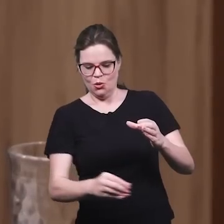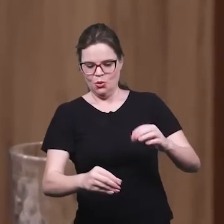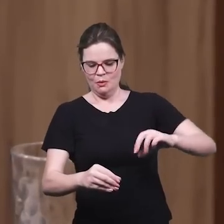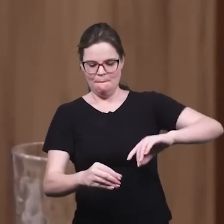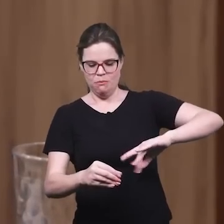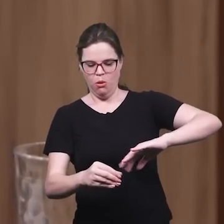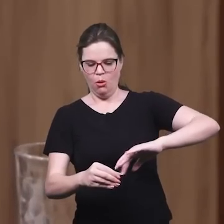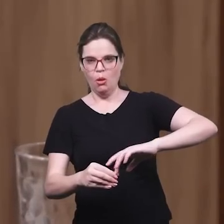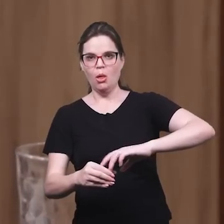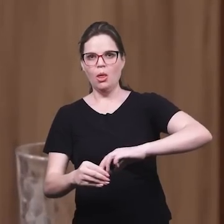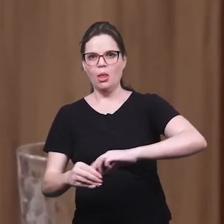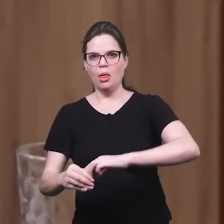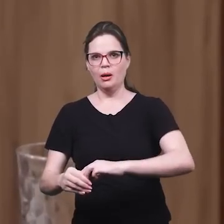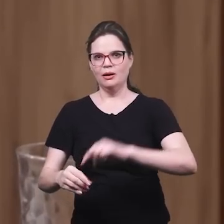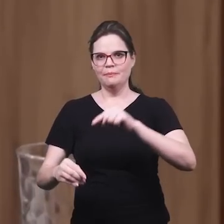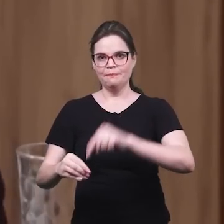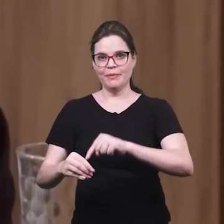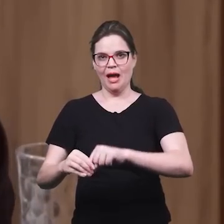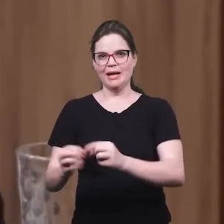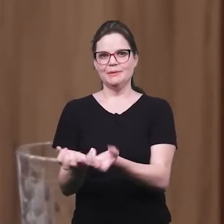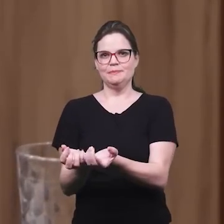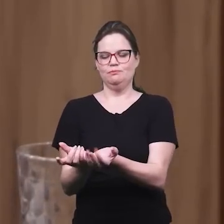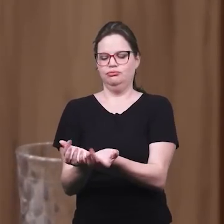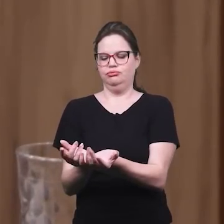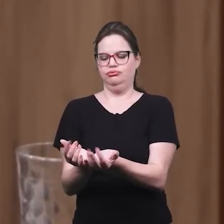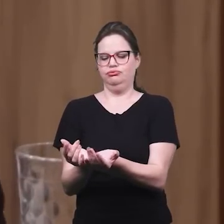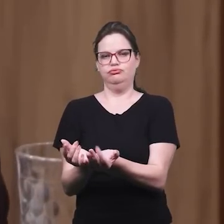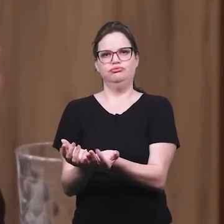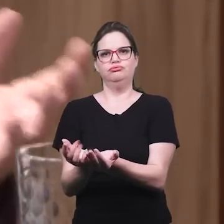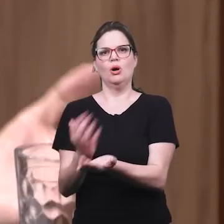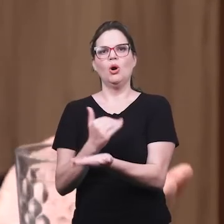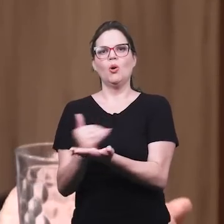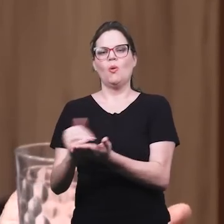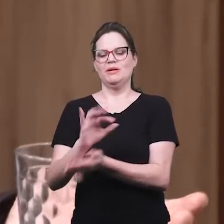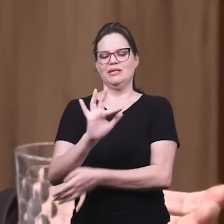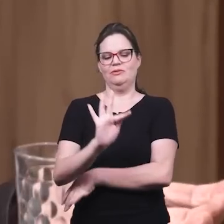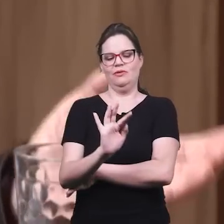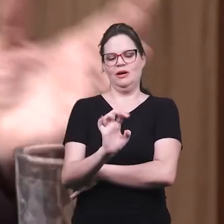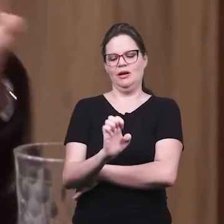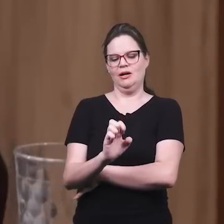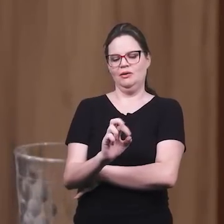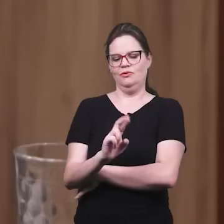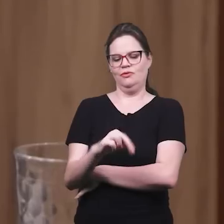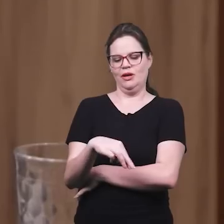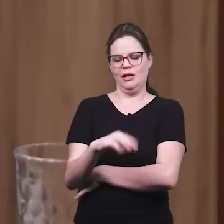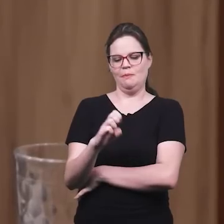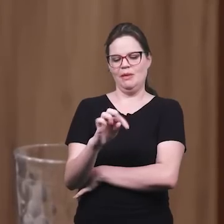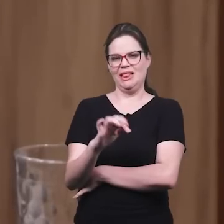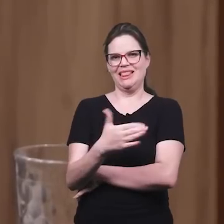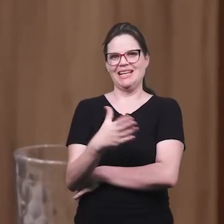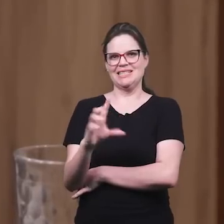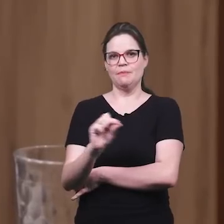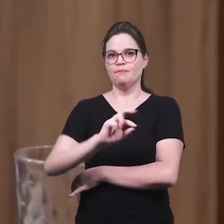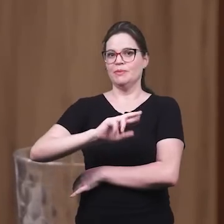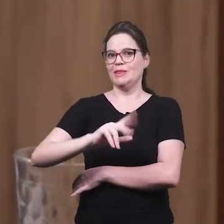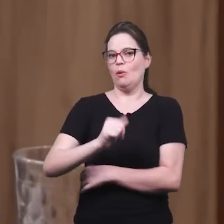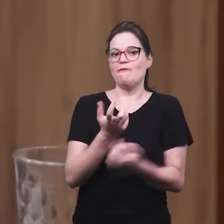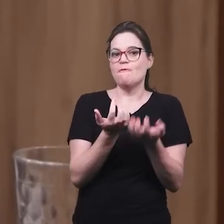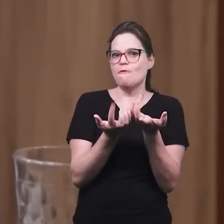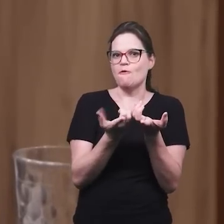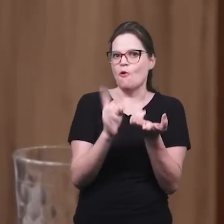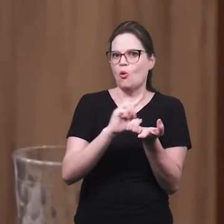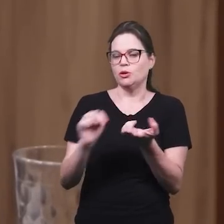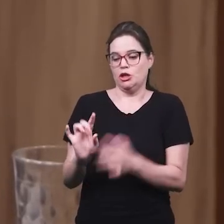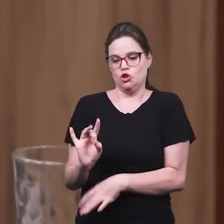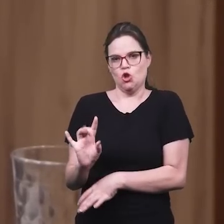há o processo de fermentação de dentro para fora, a fermentação interior, não é uma fermentação colocada de fora para dentro, né? Então, o vinho